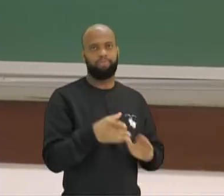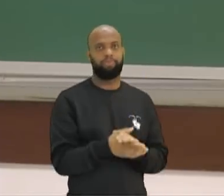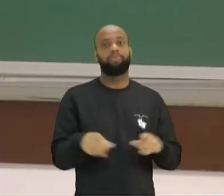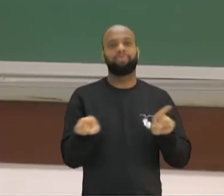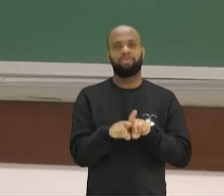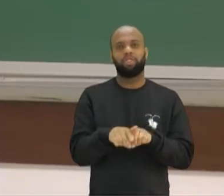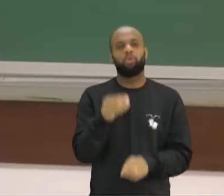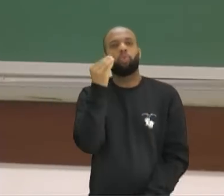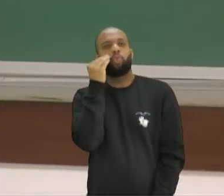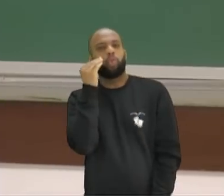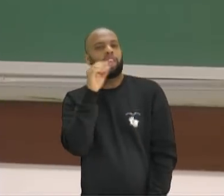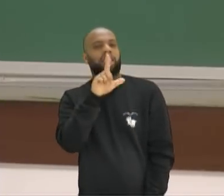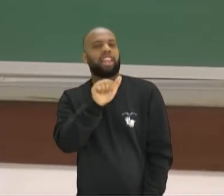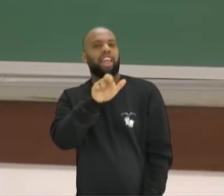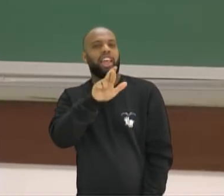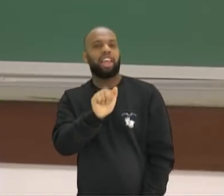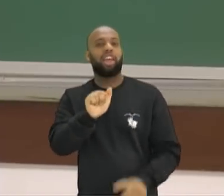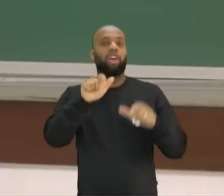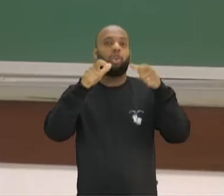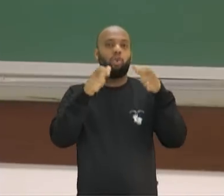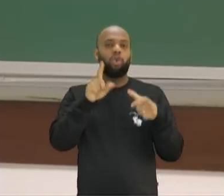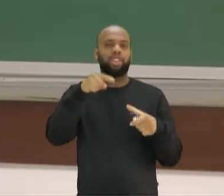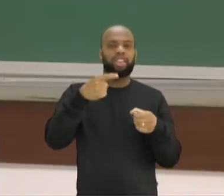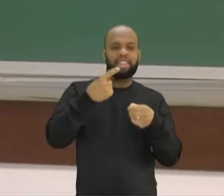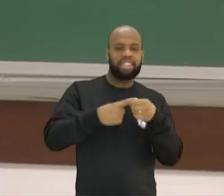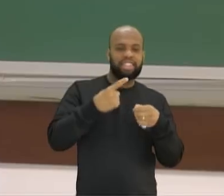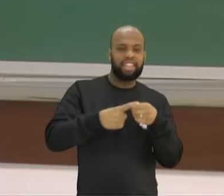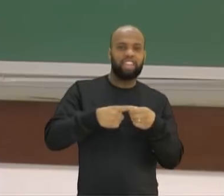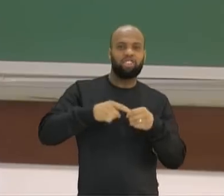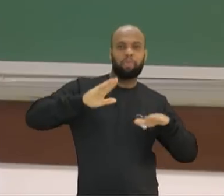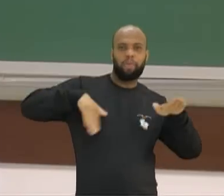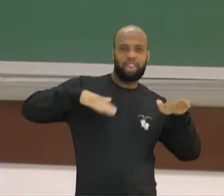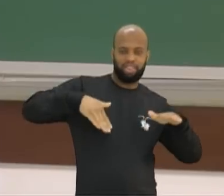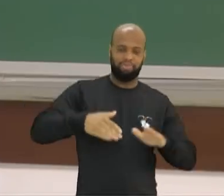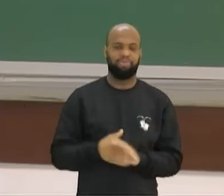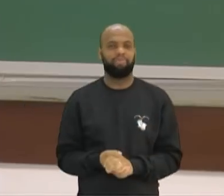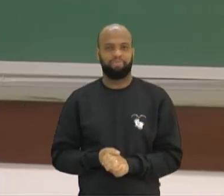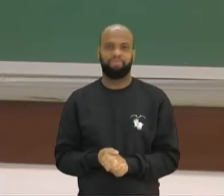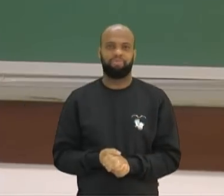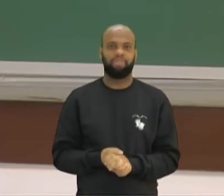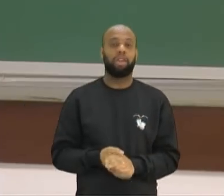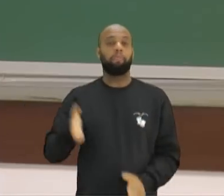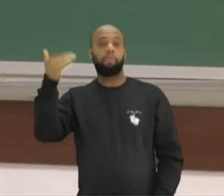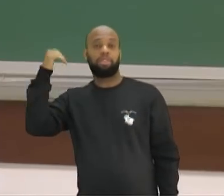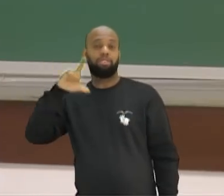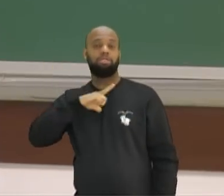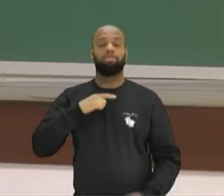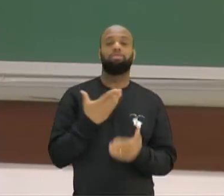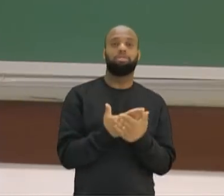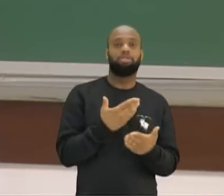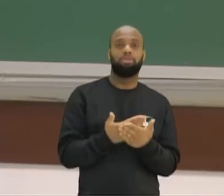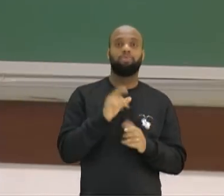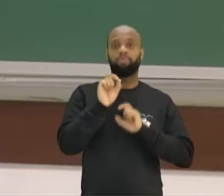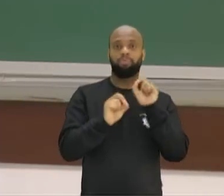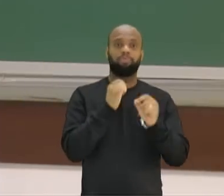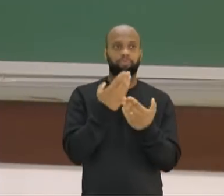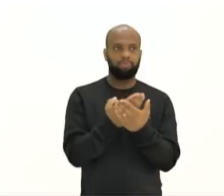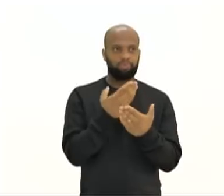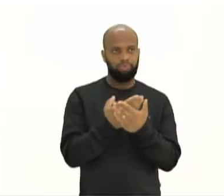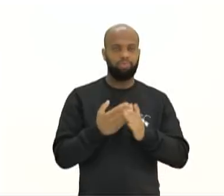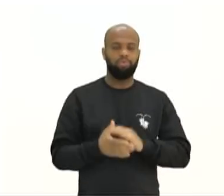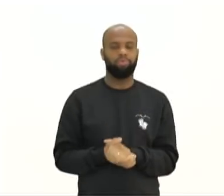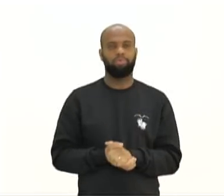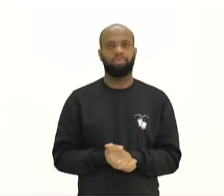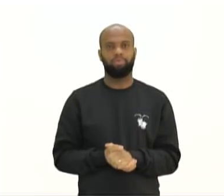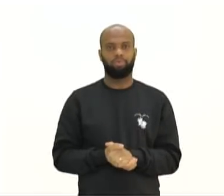para minha querida Lara, lá de Matinhos, tá? Então vamos lá. Na aula passada, a gente falou sobre as comic